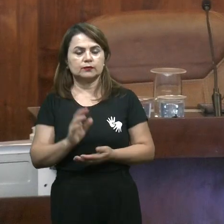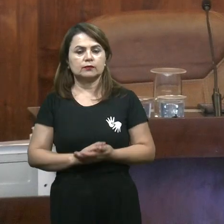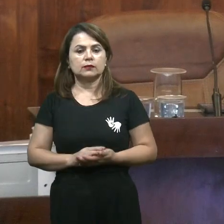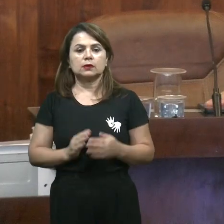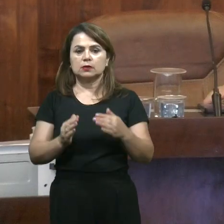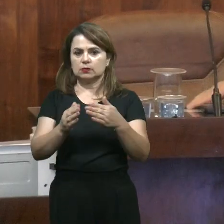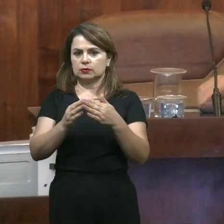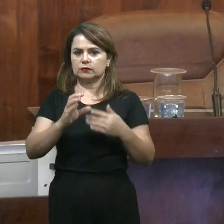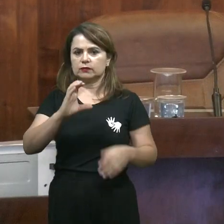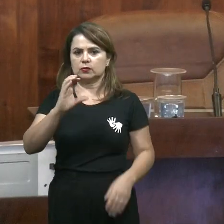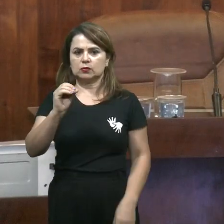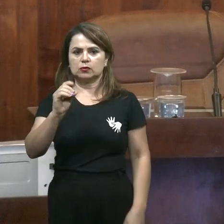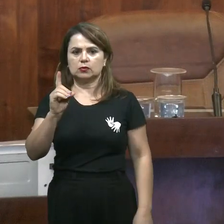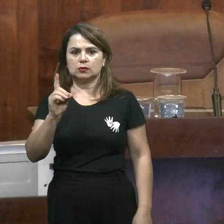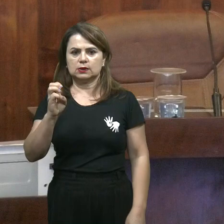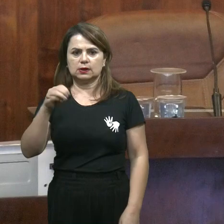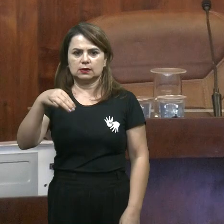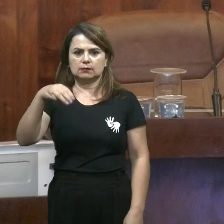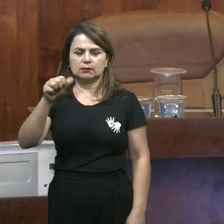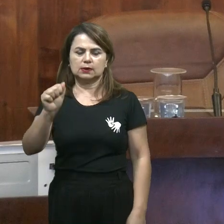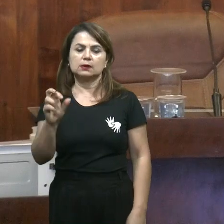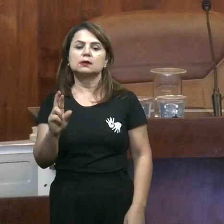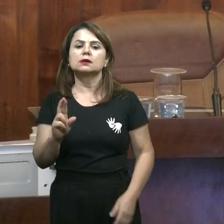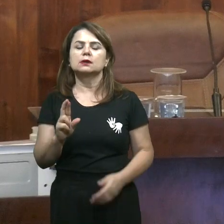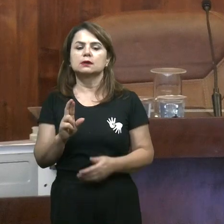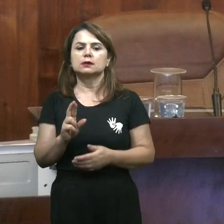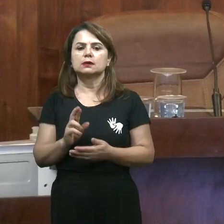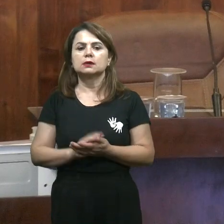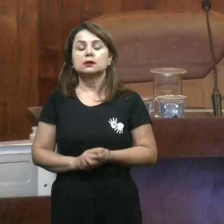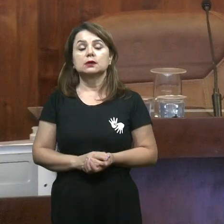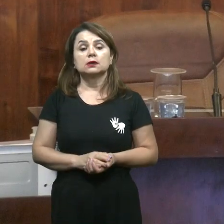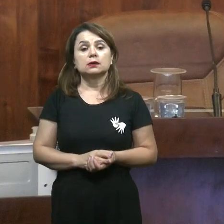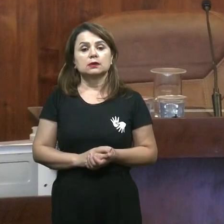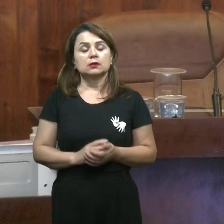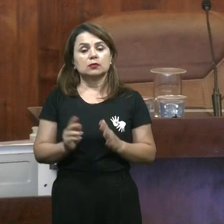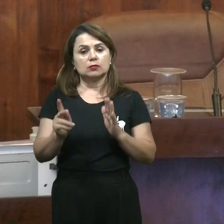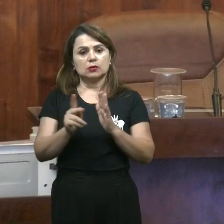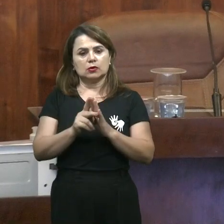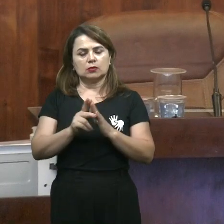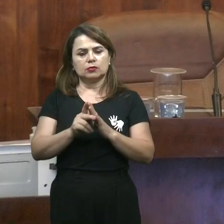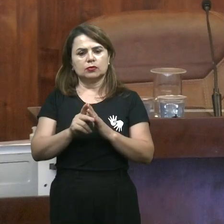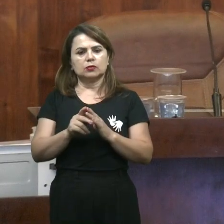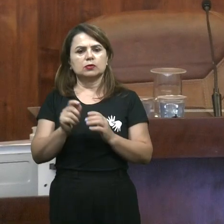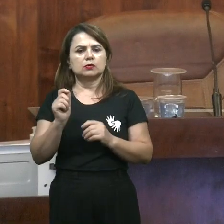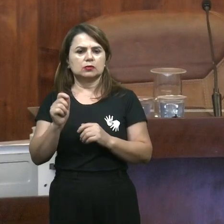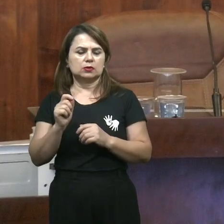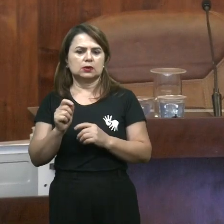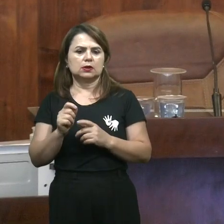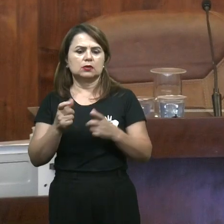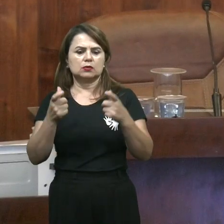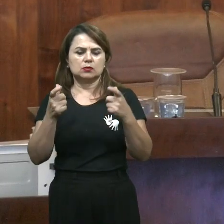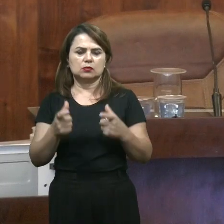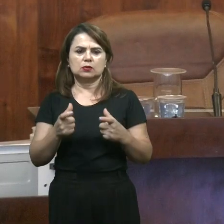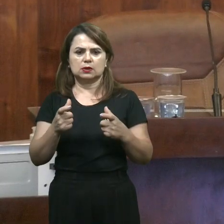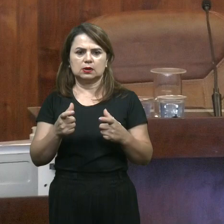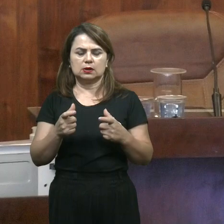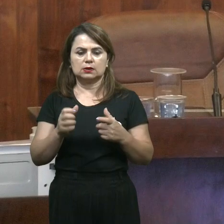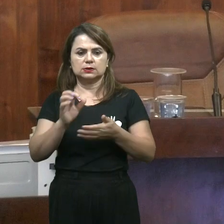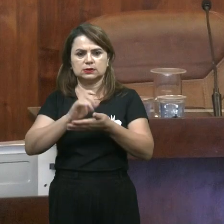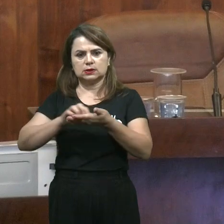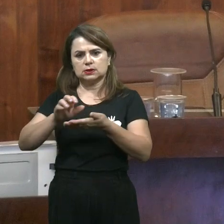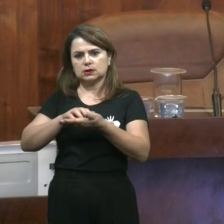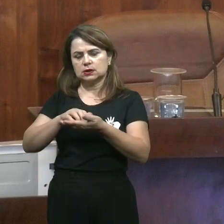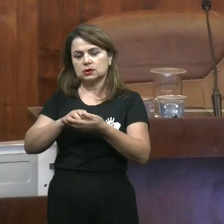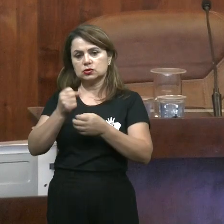Companhia de Desenvolvimento de Marília após evitar esforço junto à Secretaria